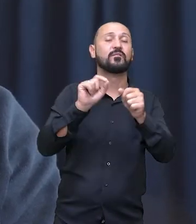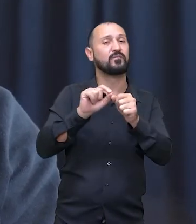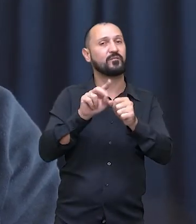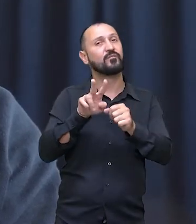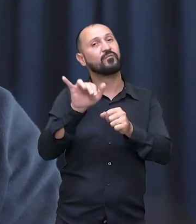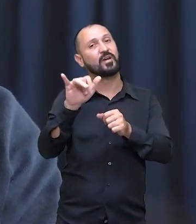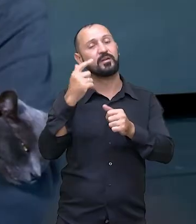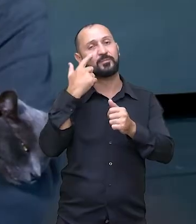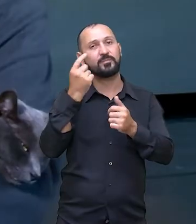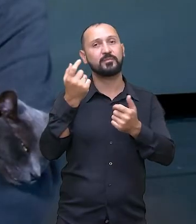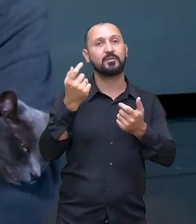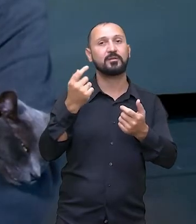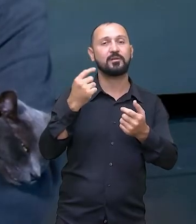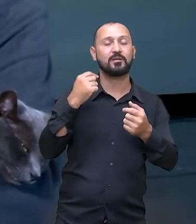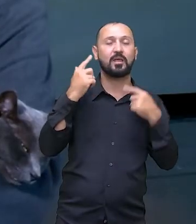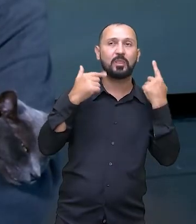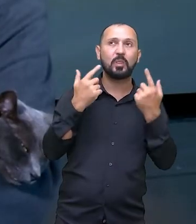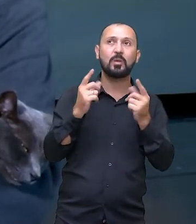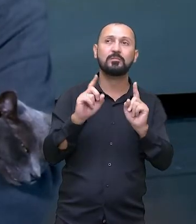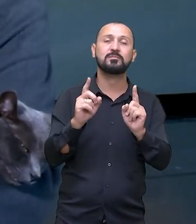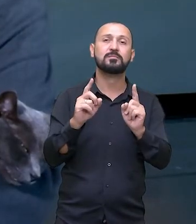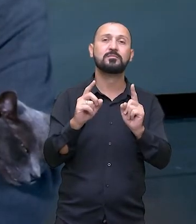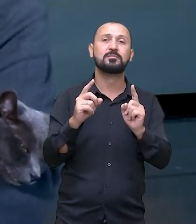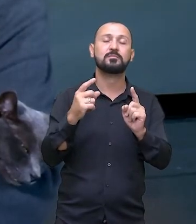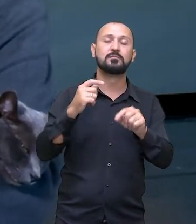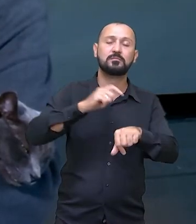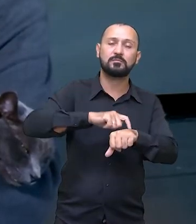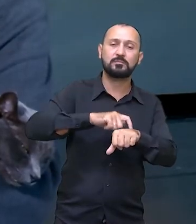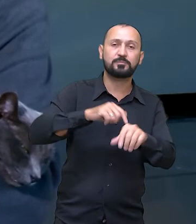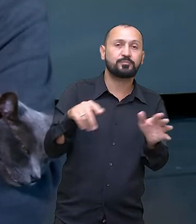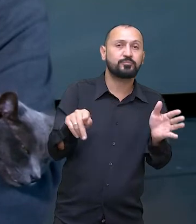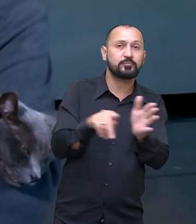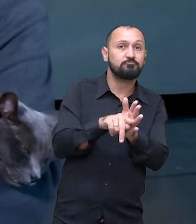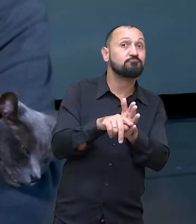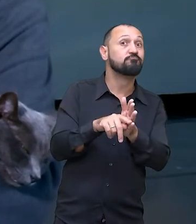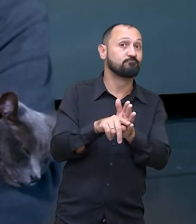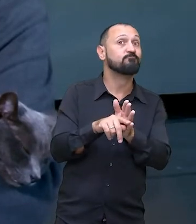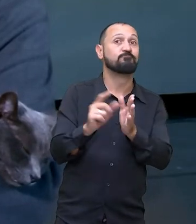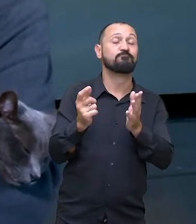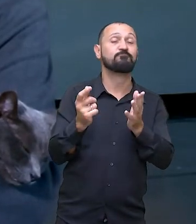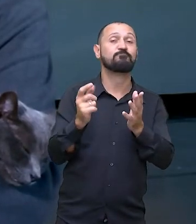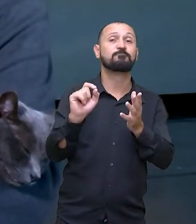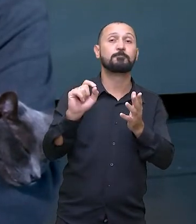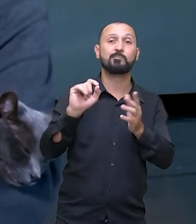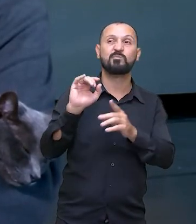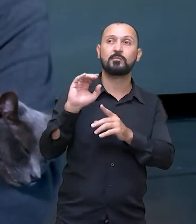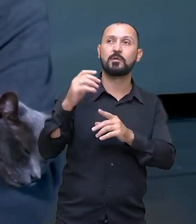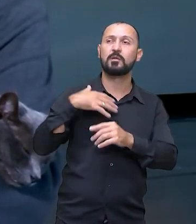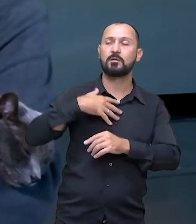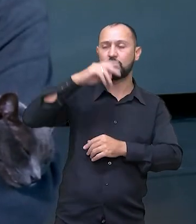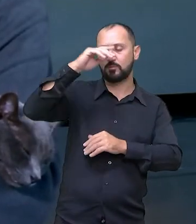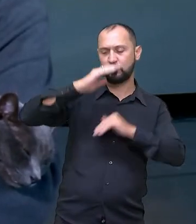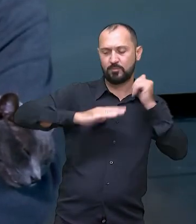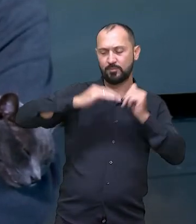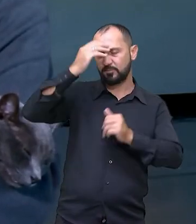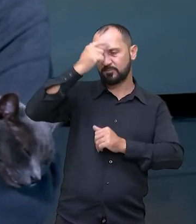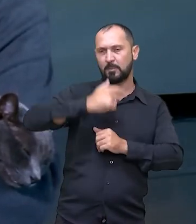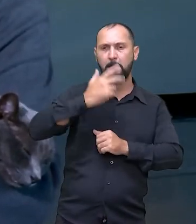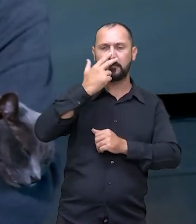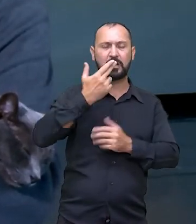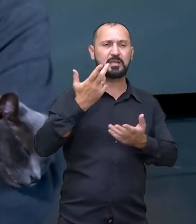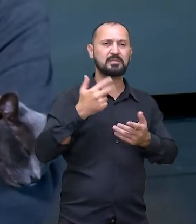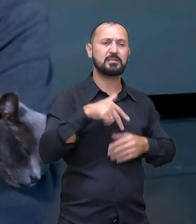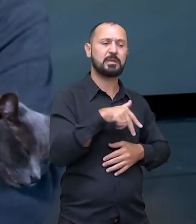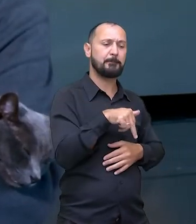vai acontecer aí? E é doido que eu fico, que a gente vive um momento, né, que o artista é